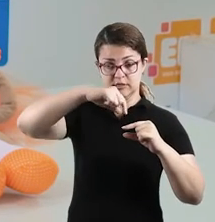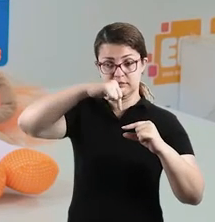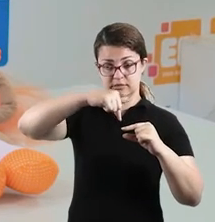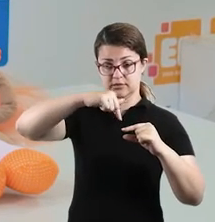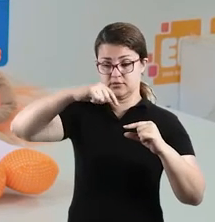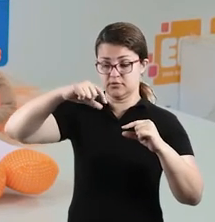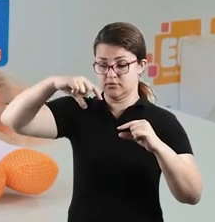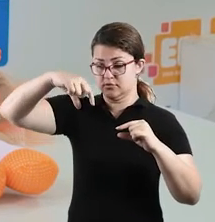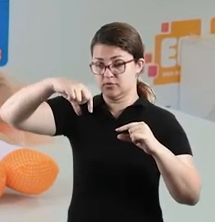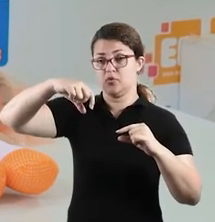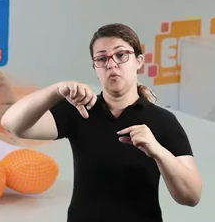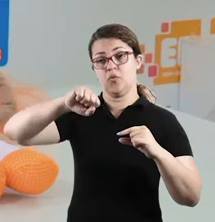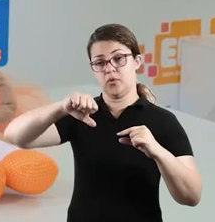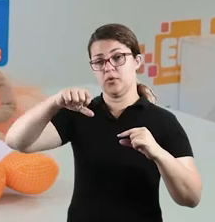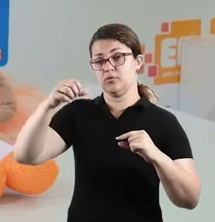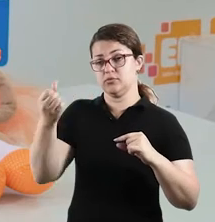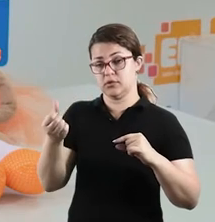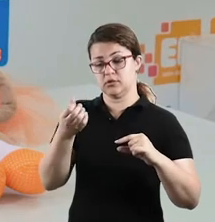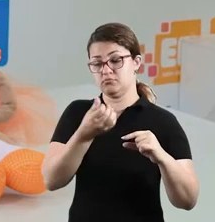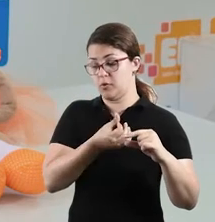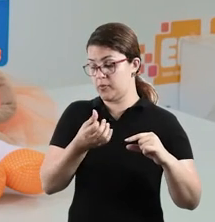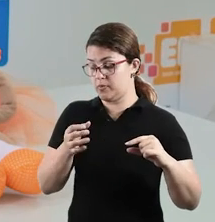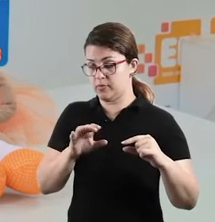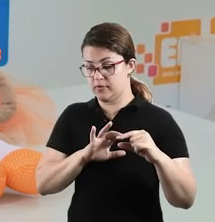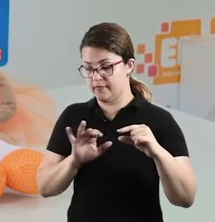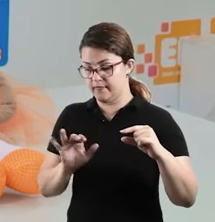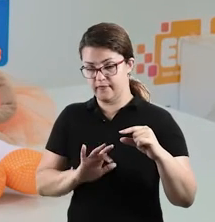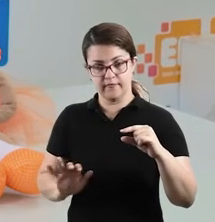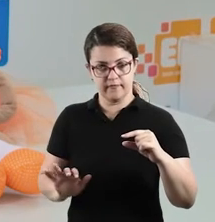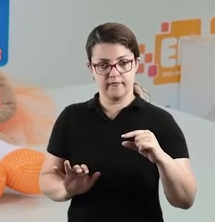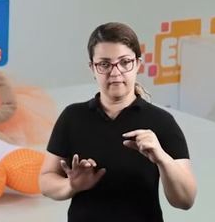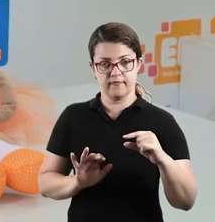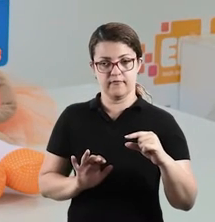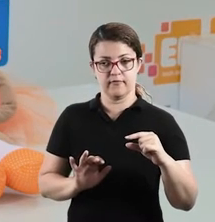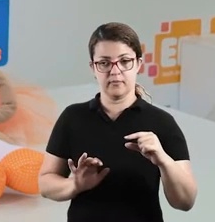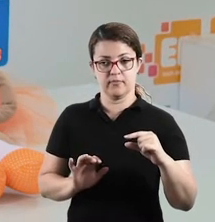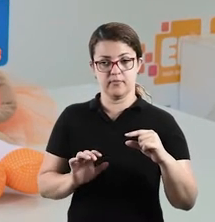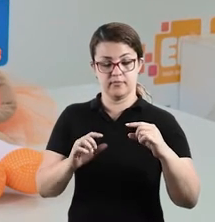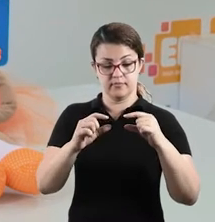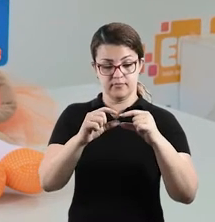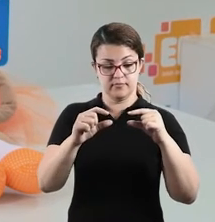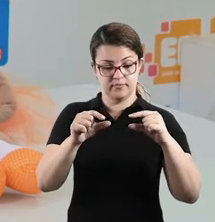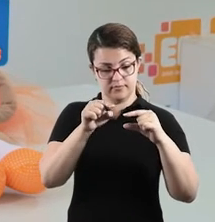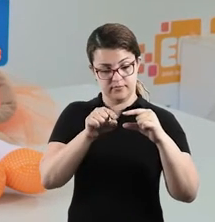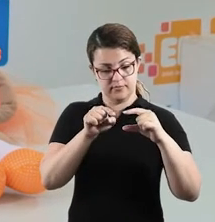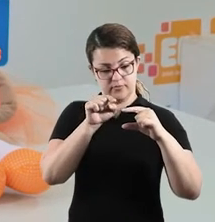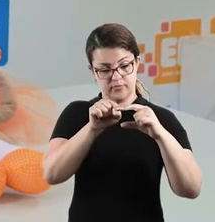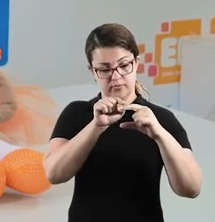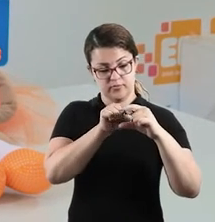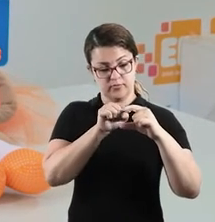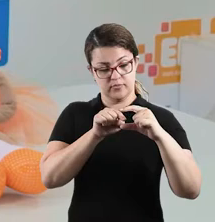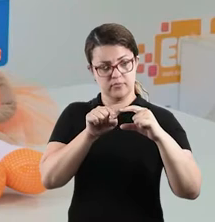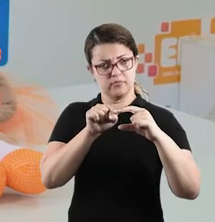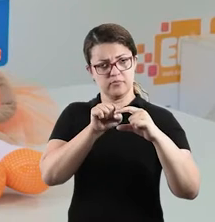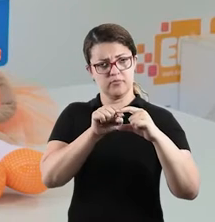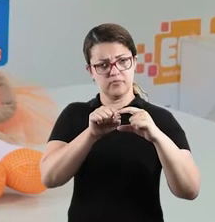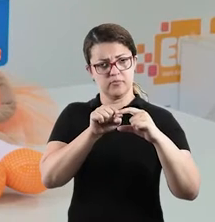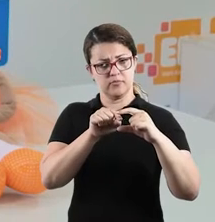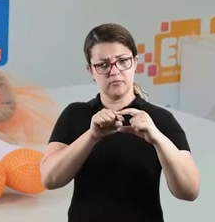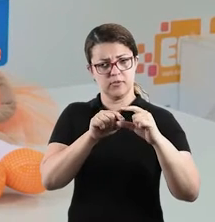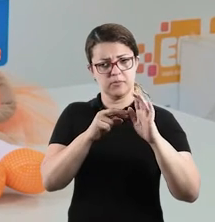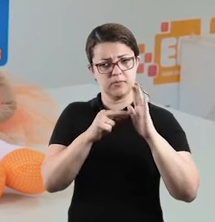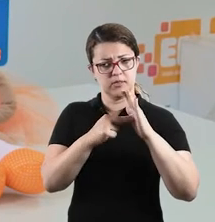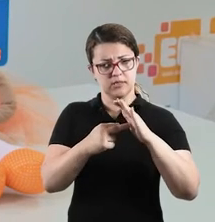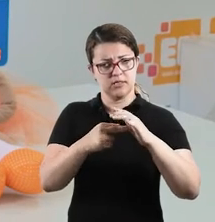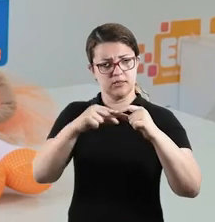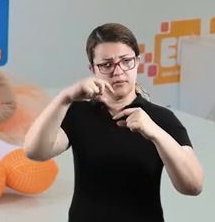Número 7, número 8, número 6 e assim por diante. Os pontinhos, essas bolinhas, correspondem ao